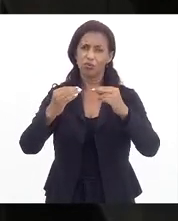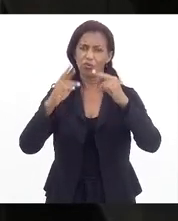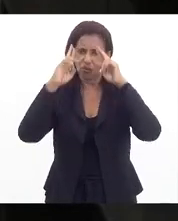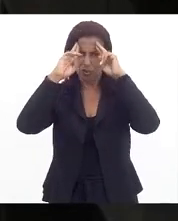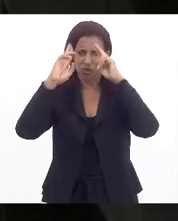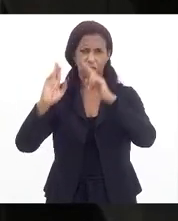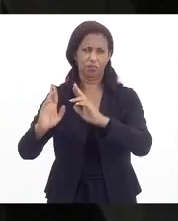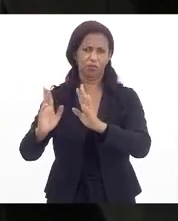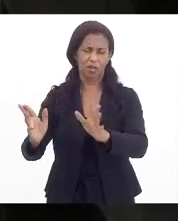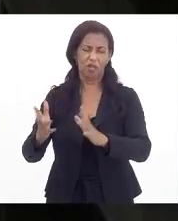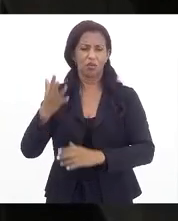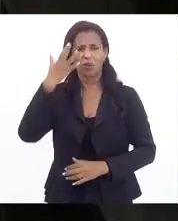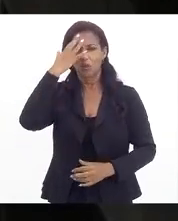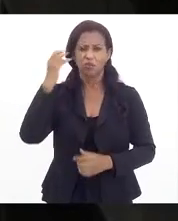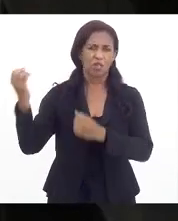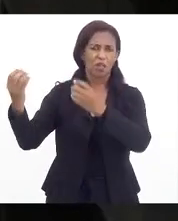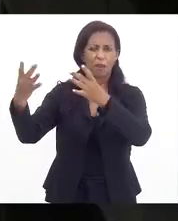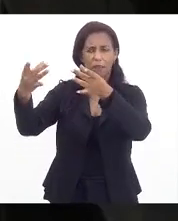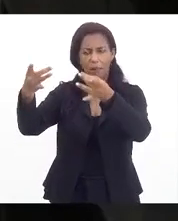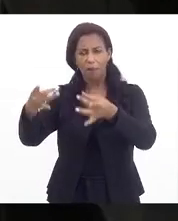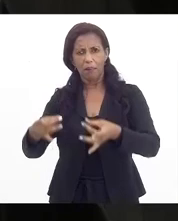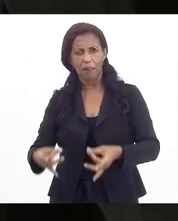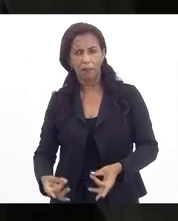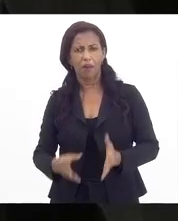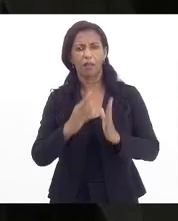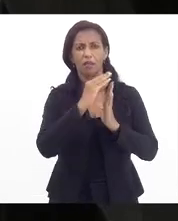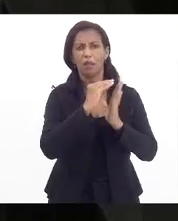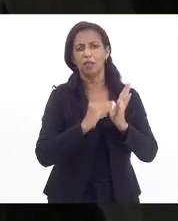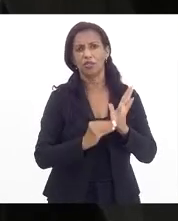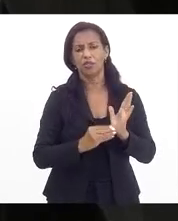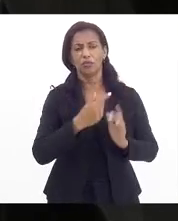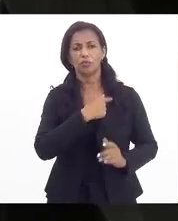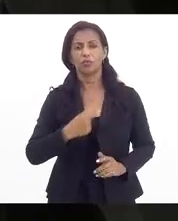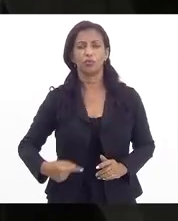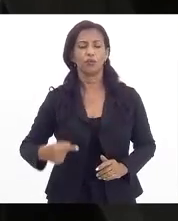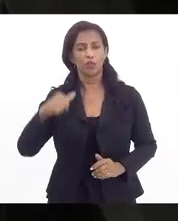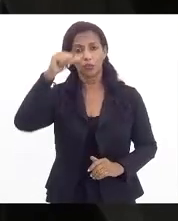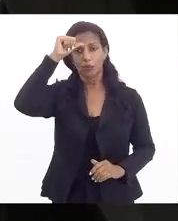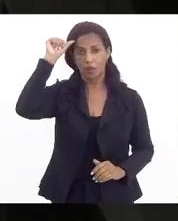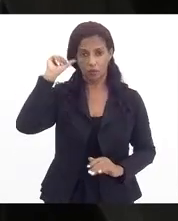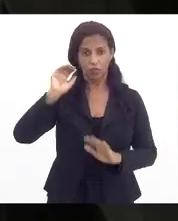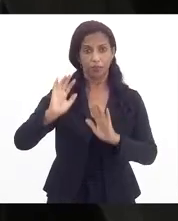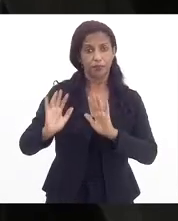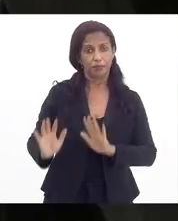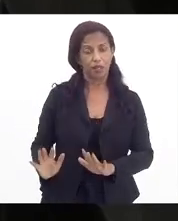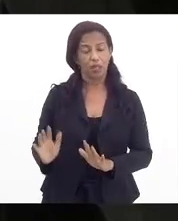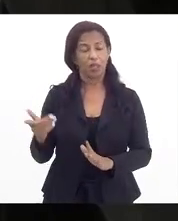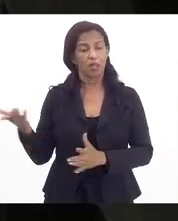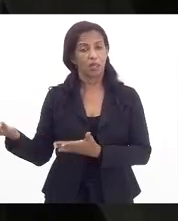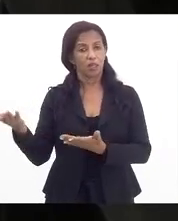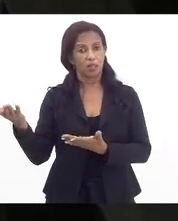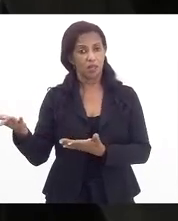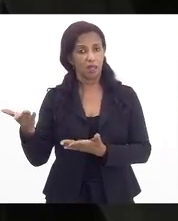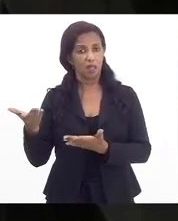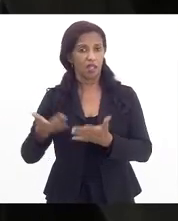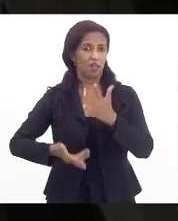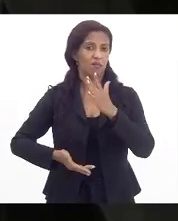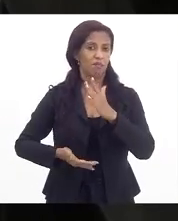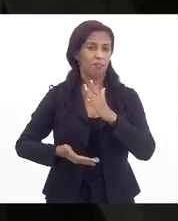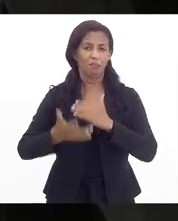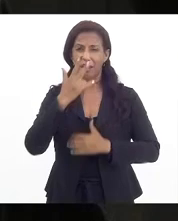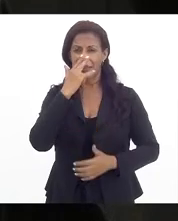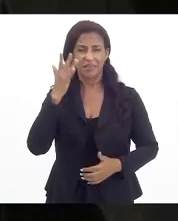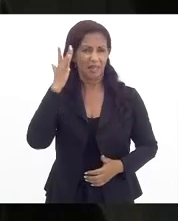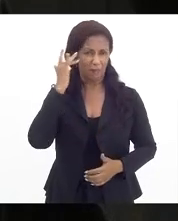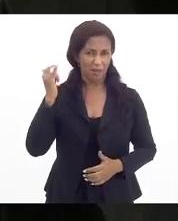eu não precisa exatamente o detalhamento da agenda do governador Cláudio Castro que fará com que ele saiu do Rio de Janeiro